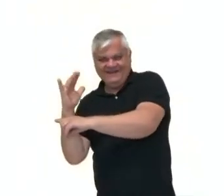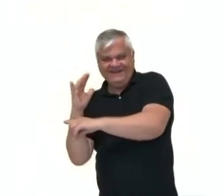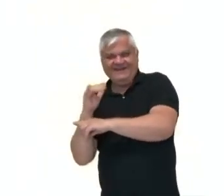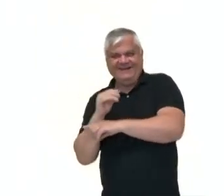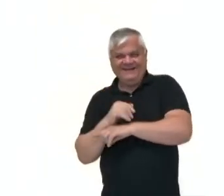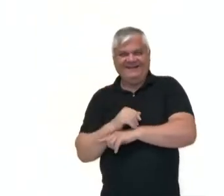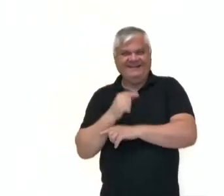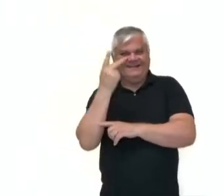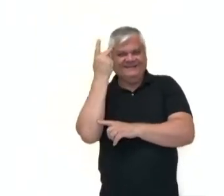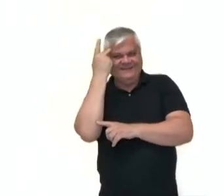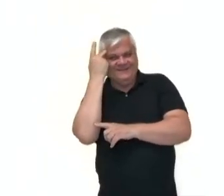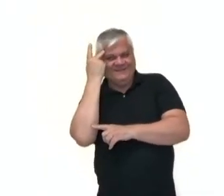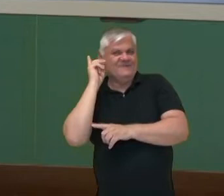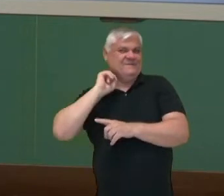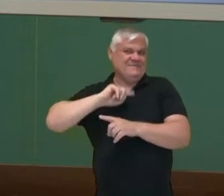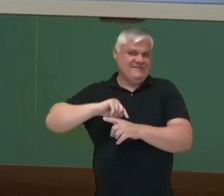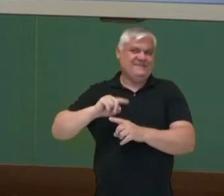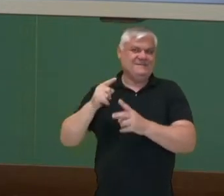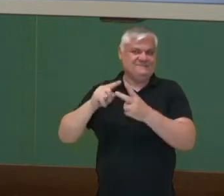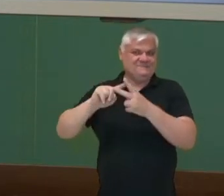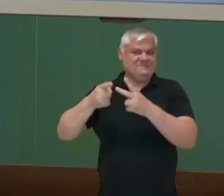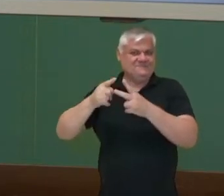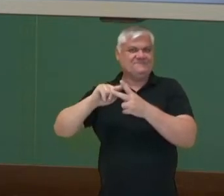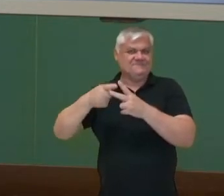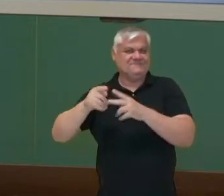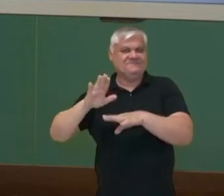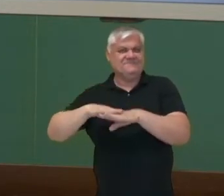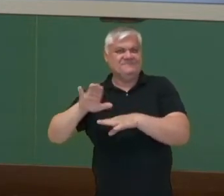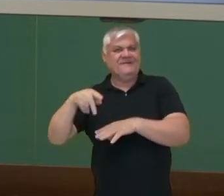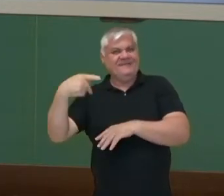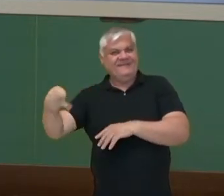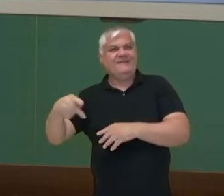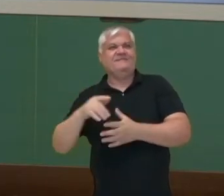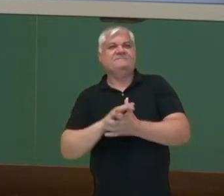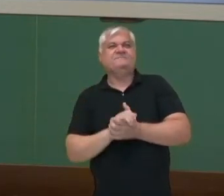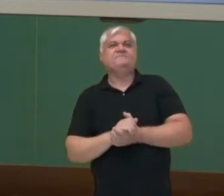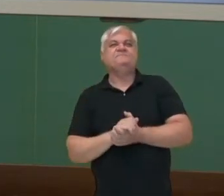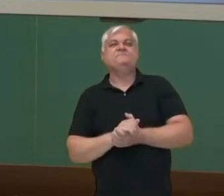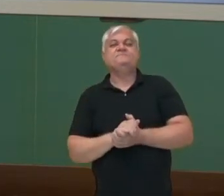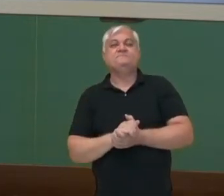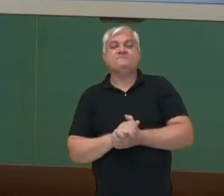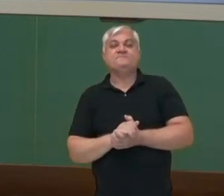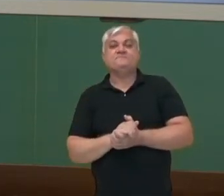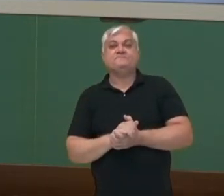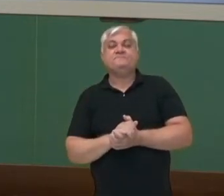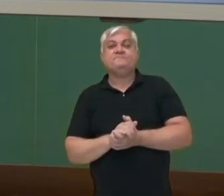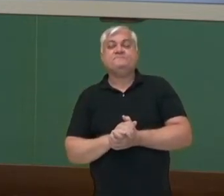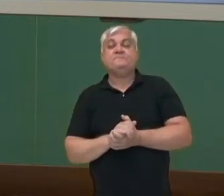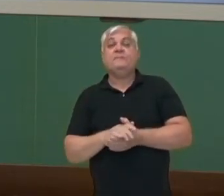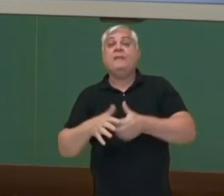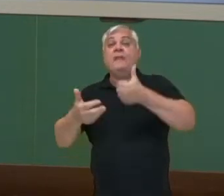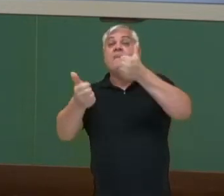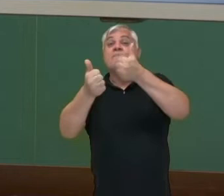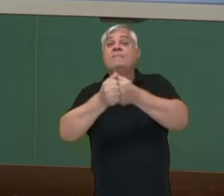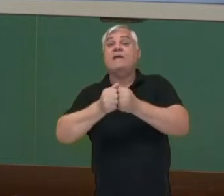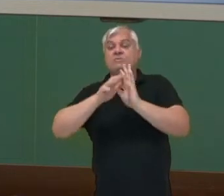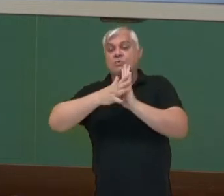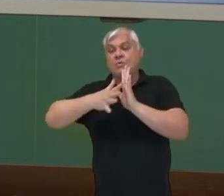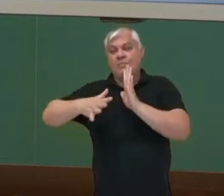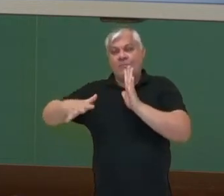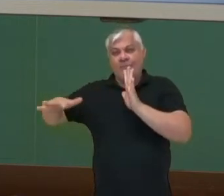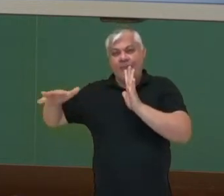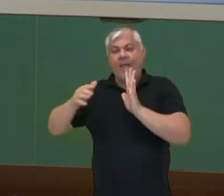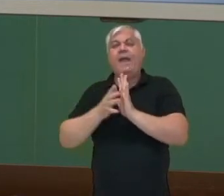estados, né? Minas e São Paulo. Então, mais uma característica que nós vamos ter. A região litorânea tem uma